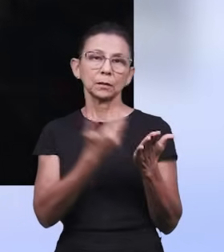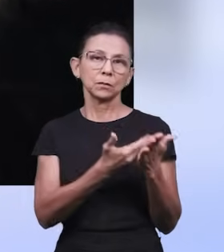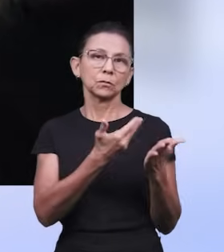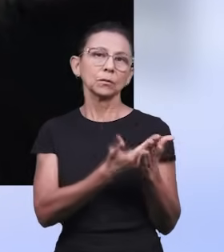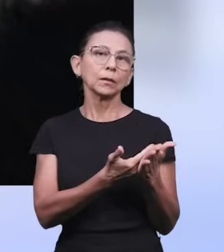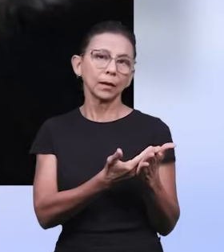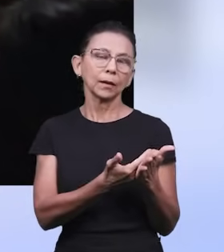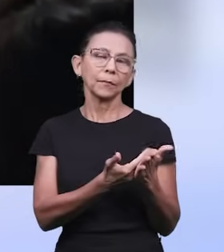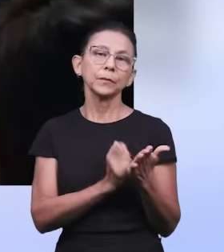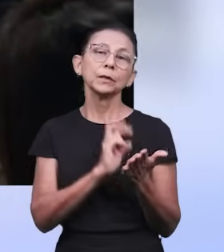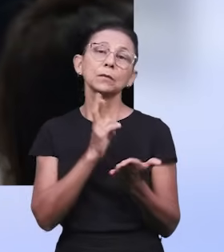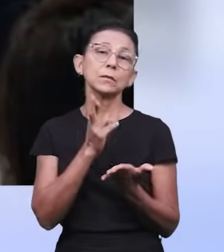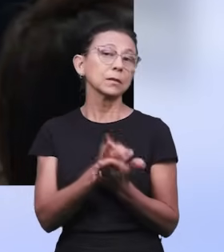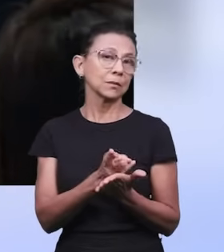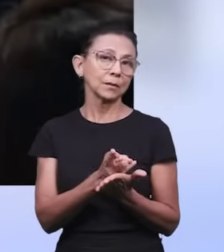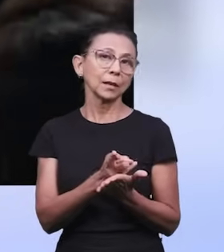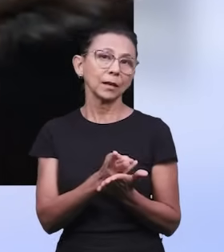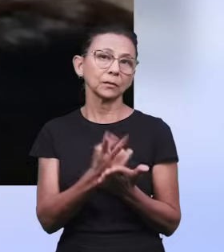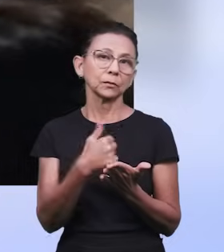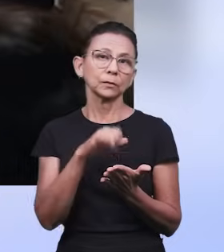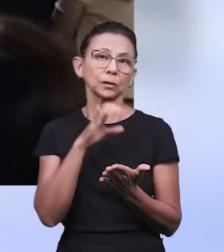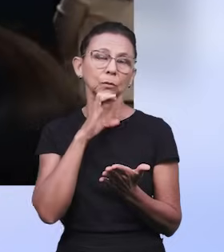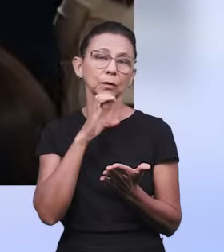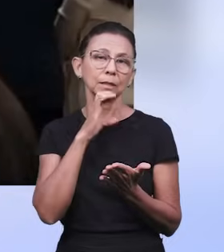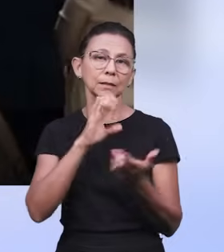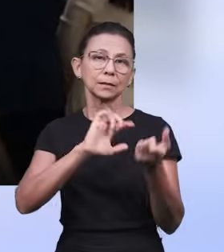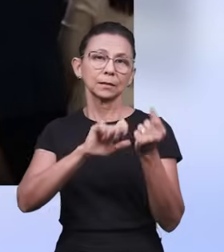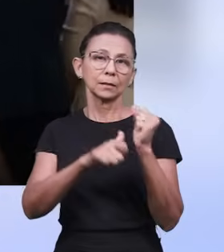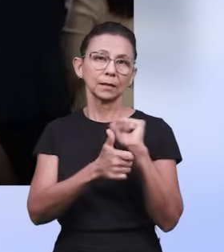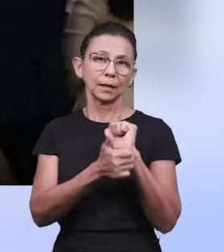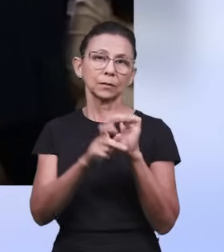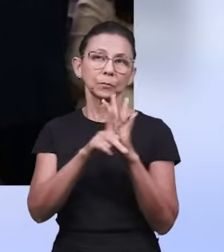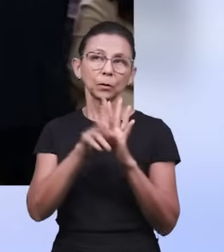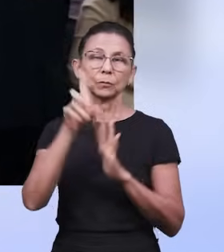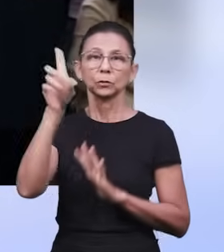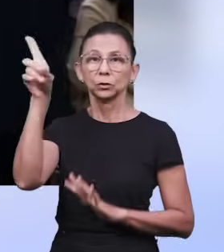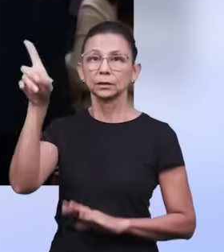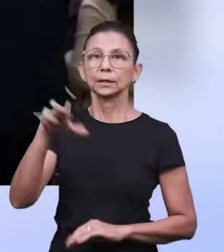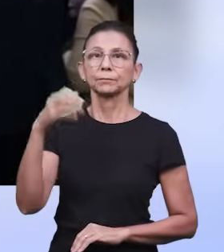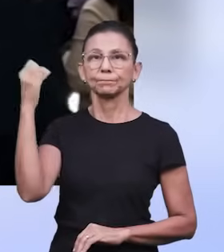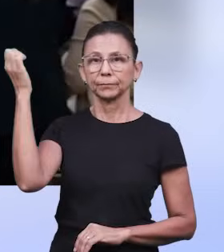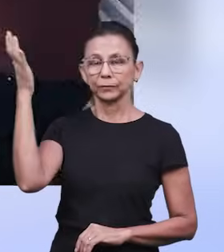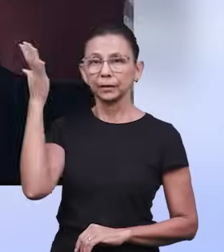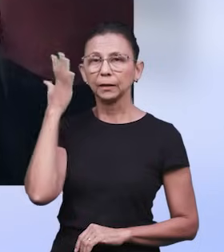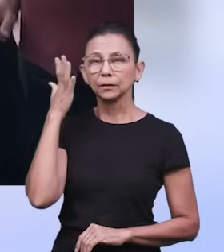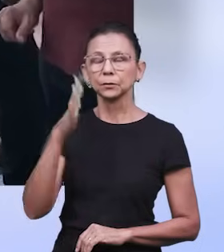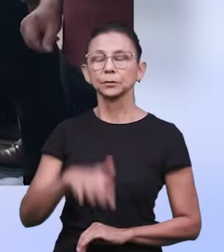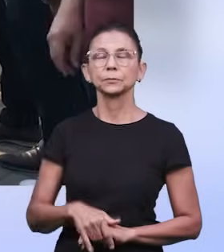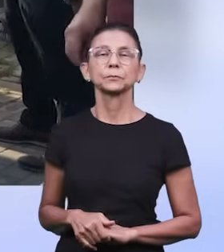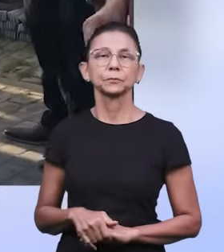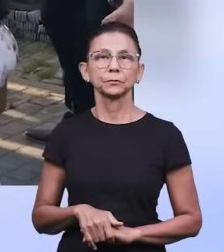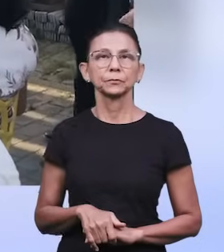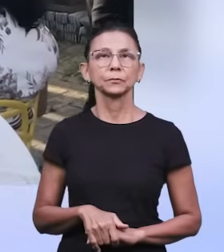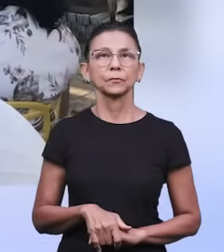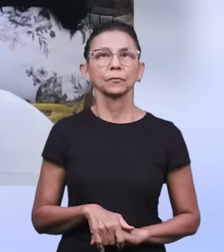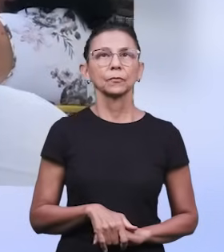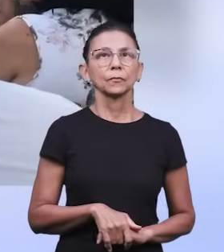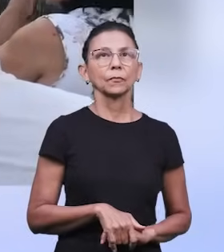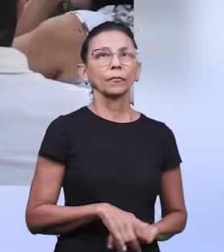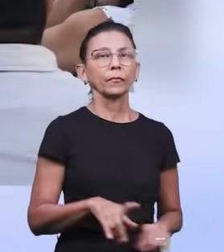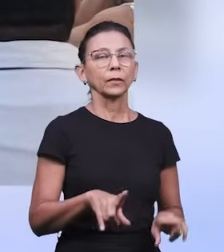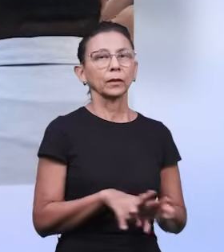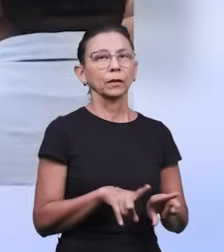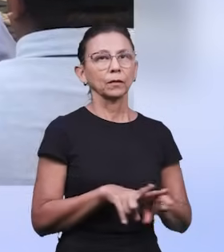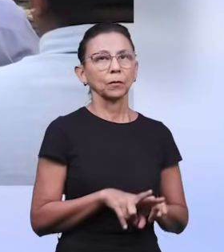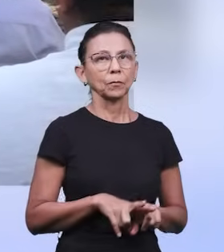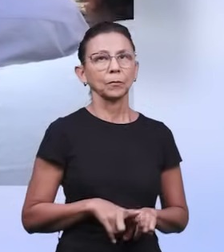os benefícios proporcionados pelo conhecimento dos mistérios de Deus além da letra. Na cidade de Ceará-Mirim,